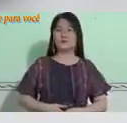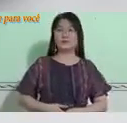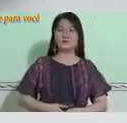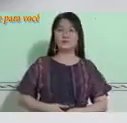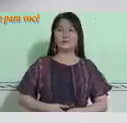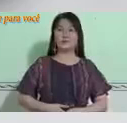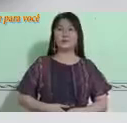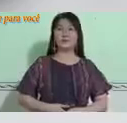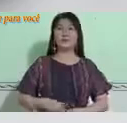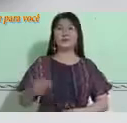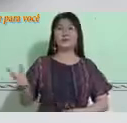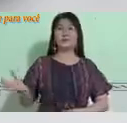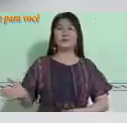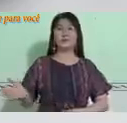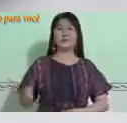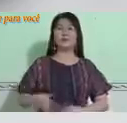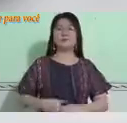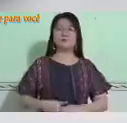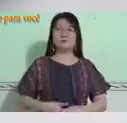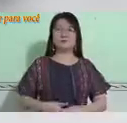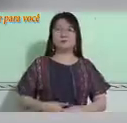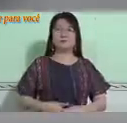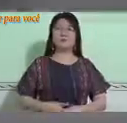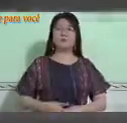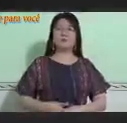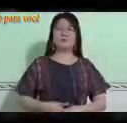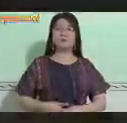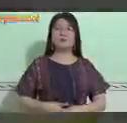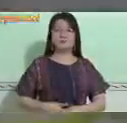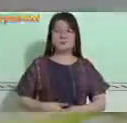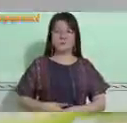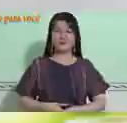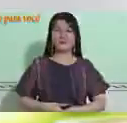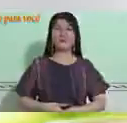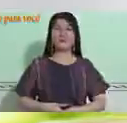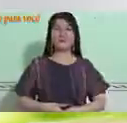para comer regularmente para se sentir melhor em caso de artrite reumatoide.